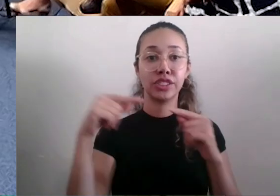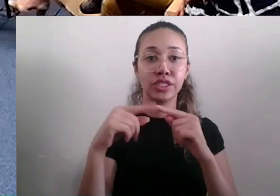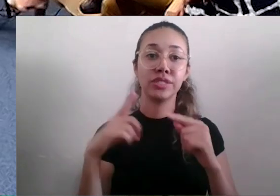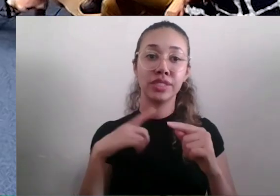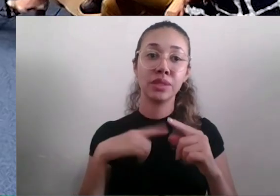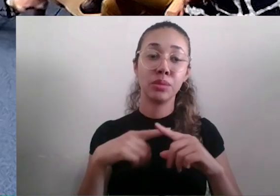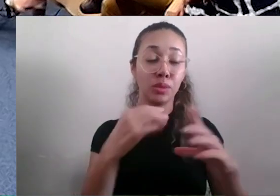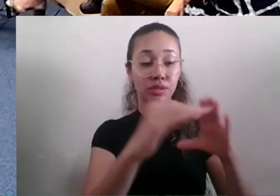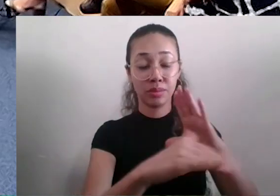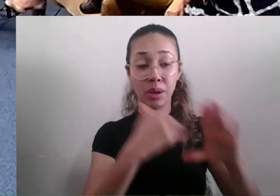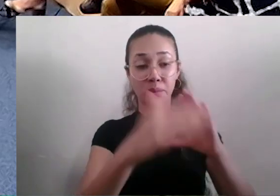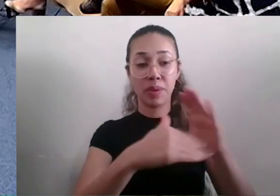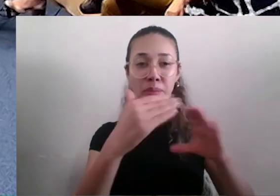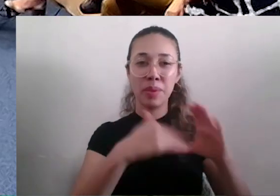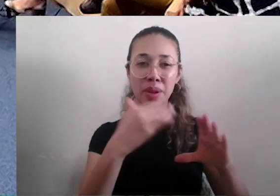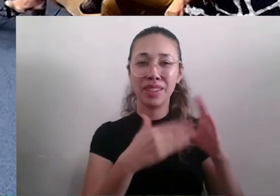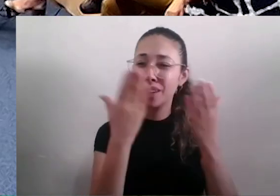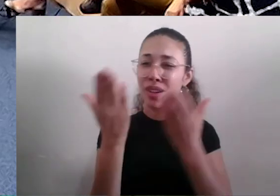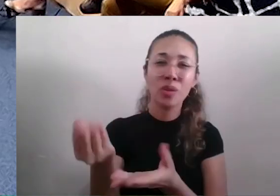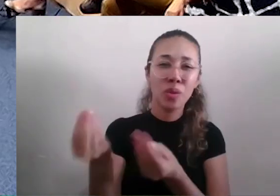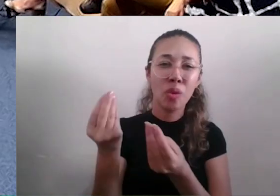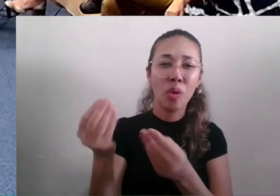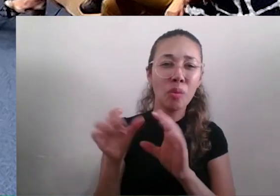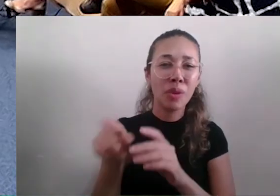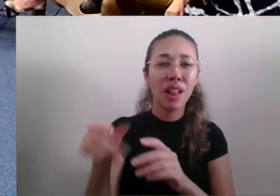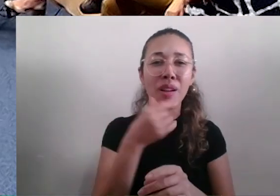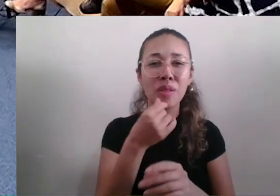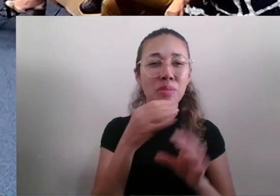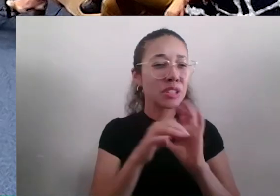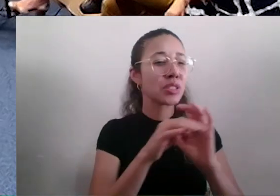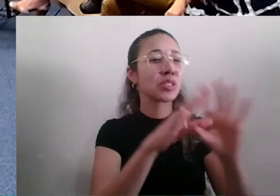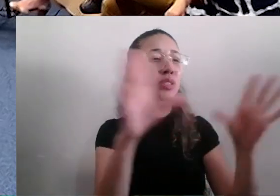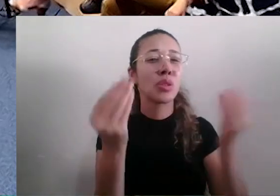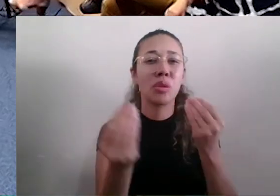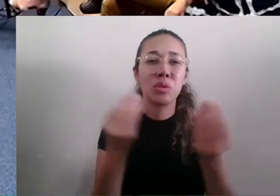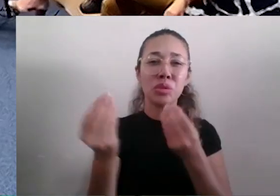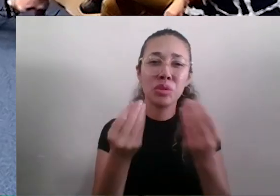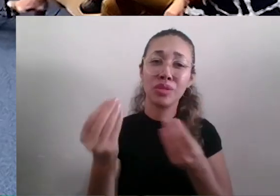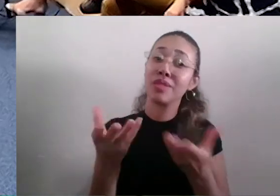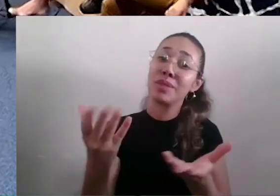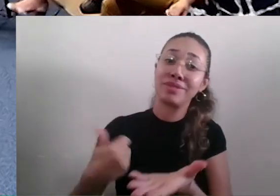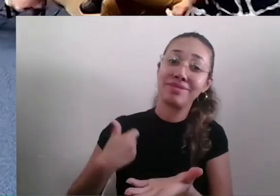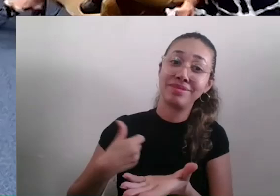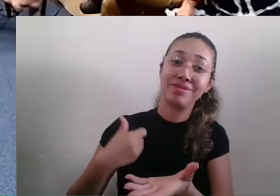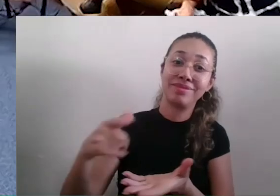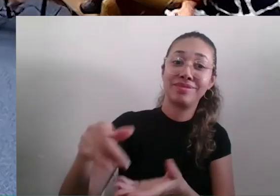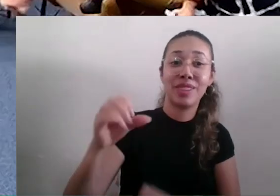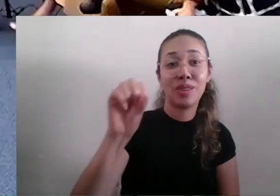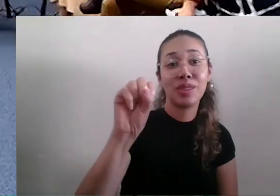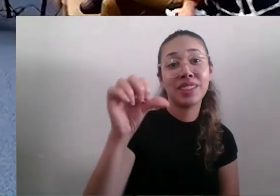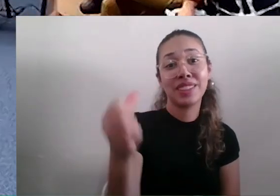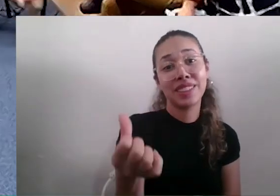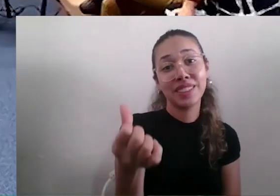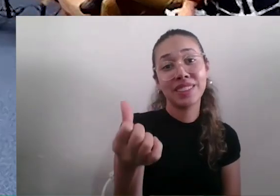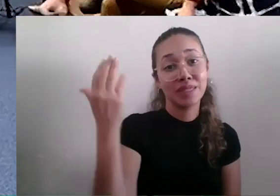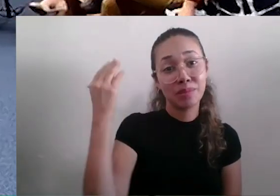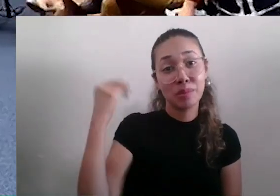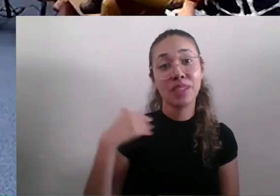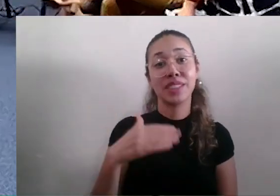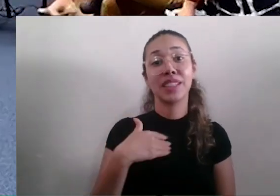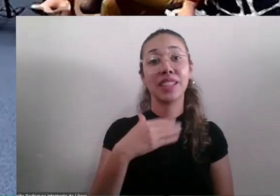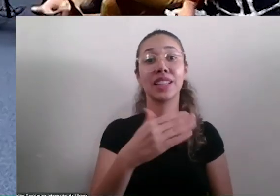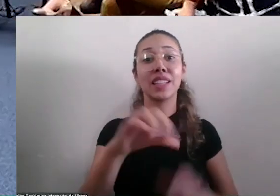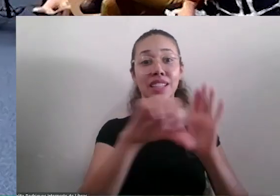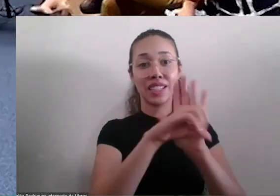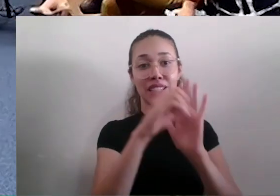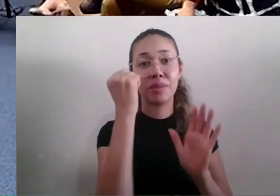também dizendo esse cara como é que ele tava solto tinha que também ele tinha 86 anos tá ele cometeu crime com 42 Ele foi preso e